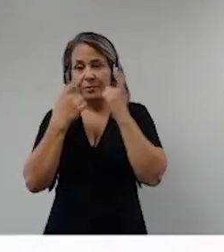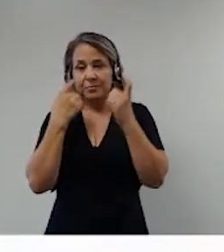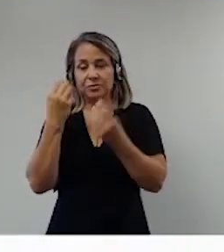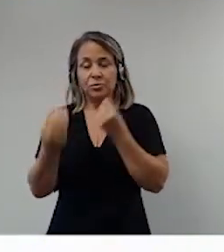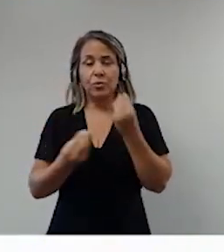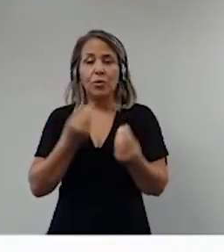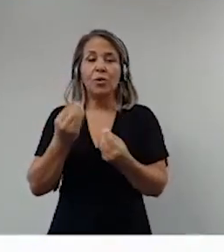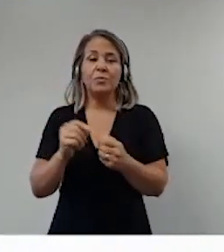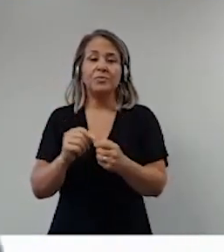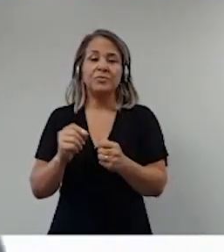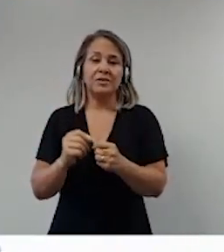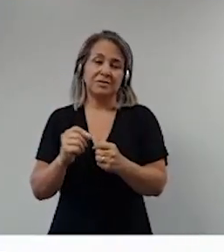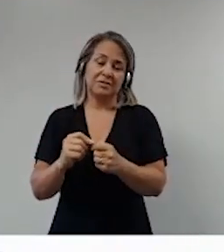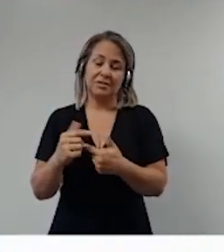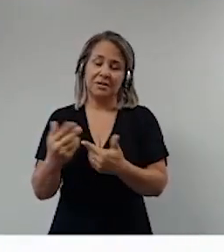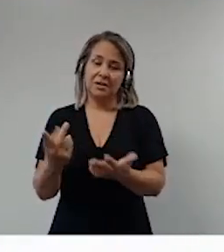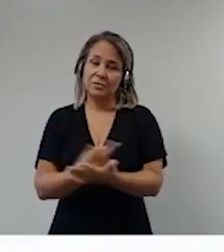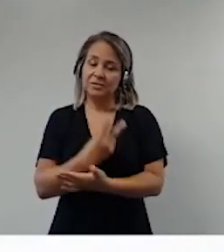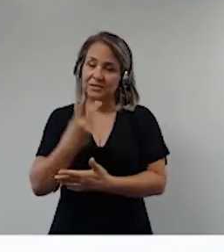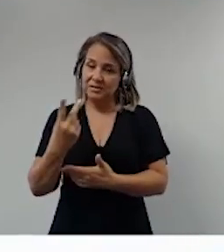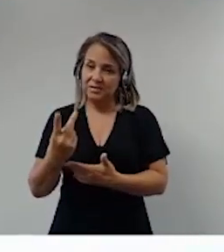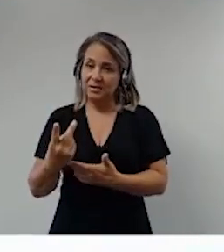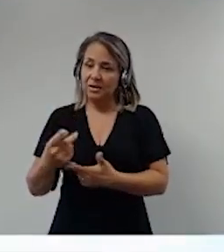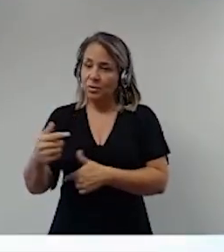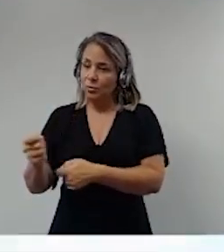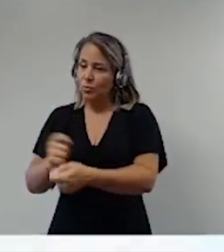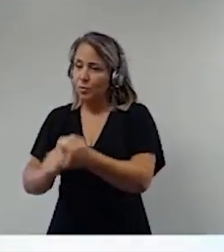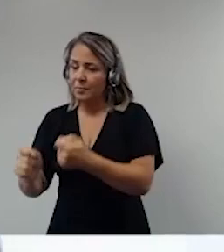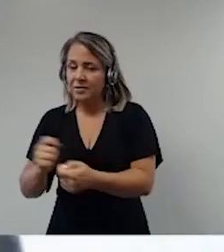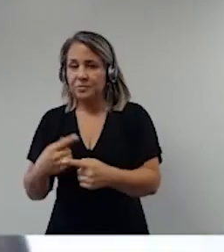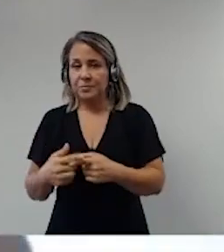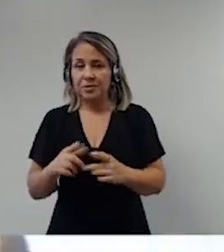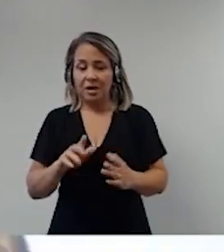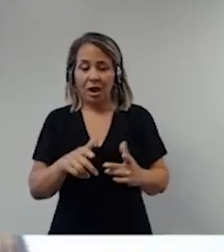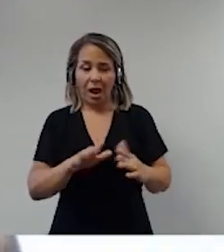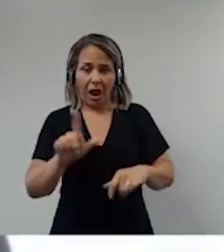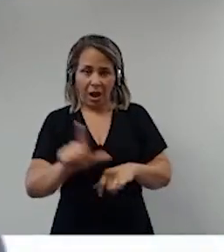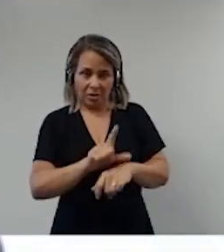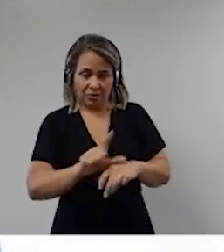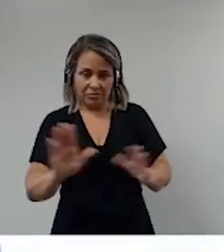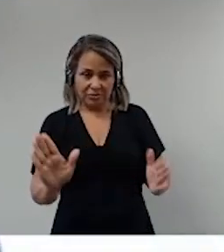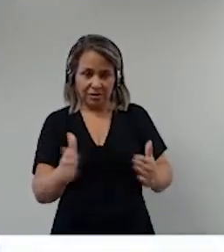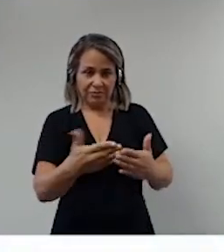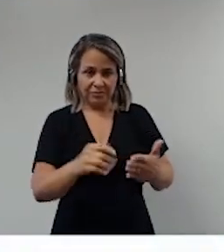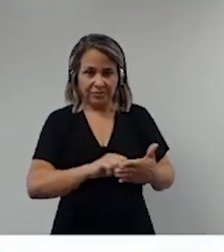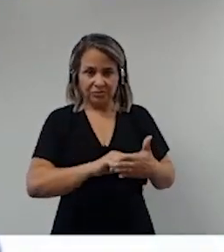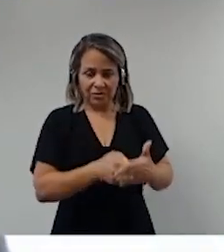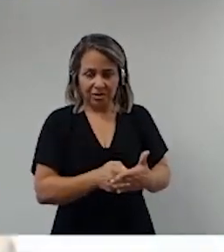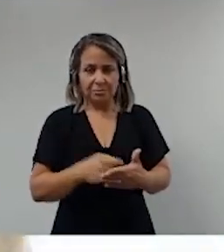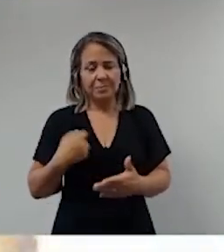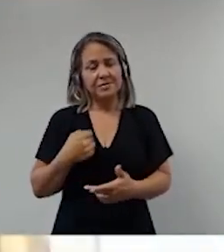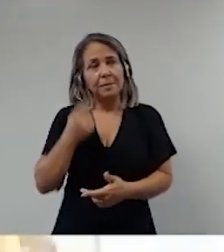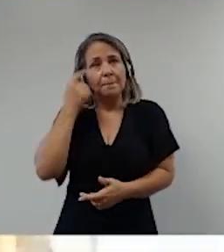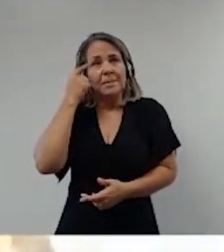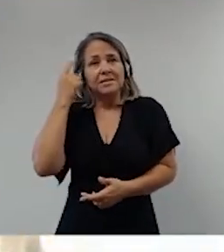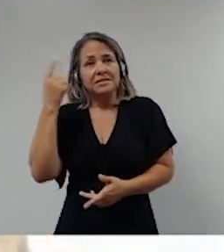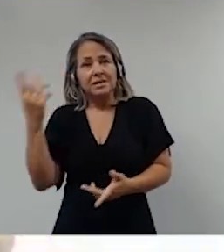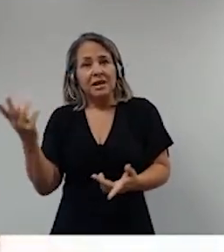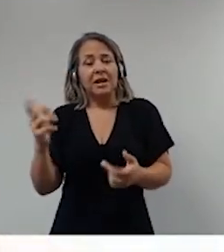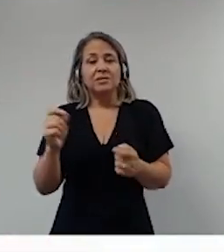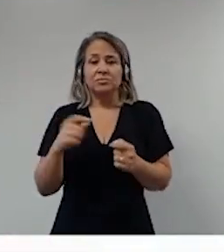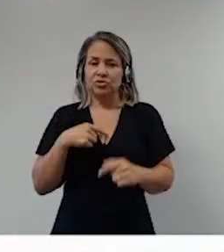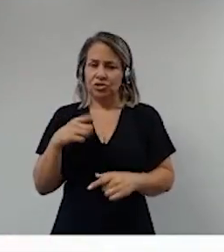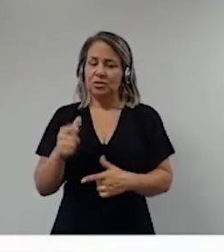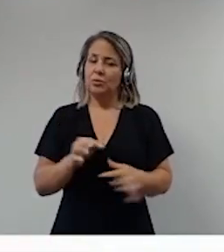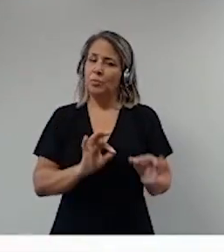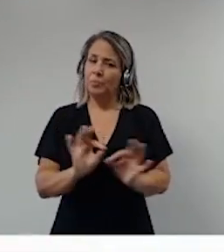desenvolver o nosso e-commerce, já que as nossas lojas estavam fechadas, né? E nós tínhamos que realmente se reinventar. Existia, obviamente, um